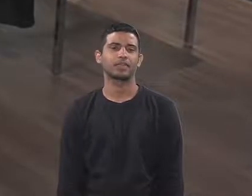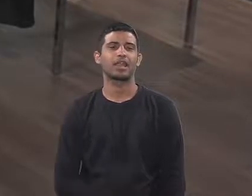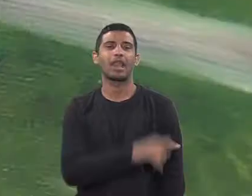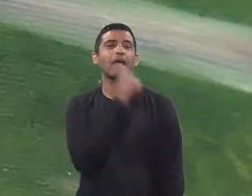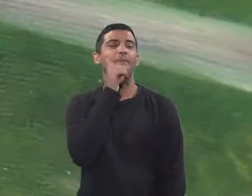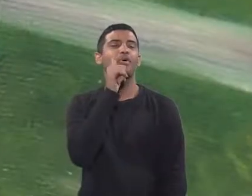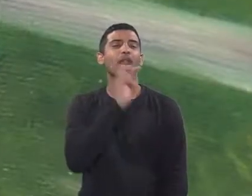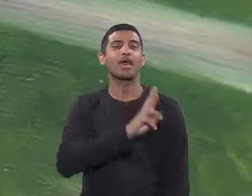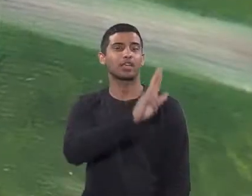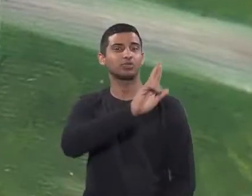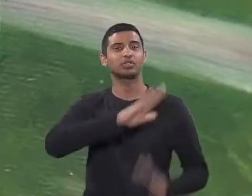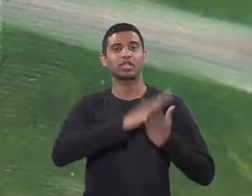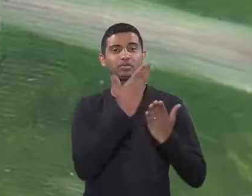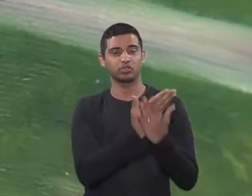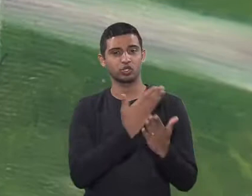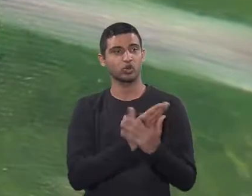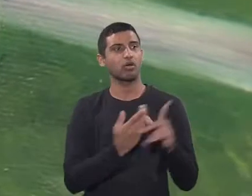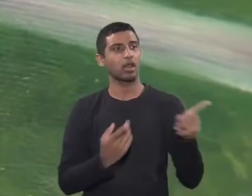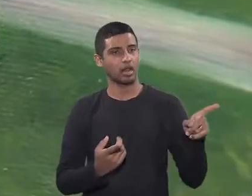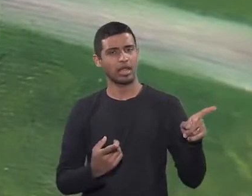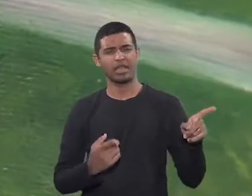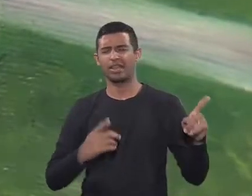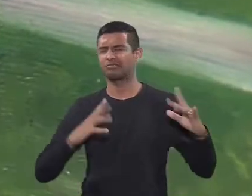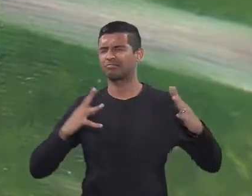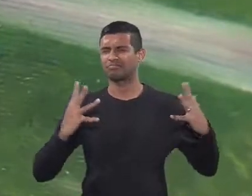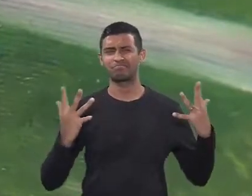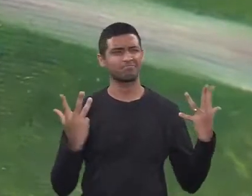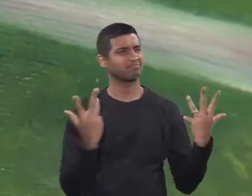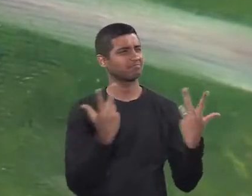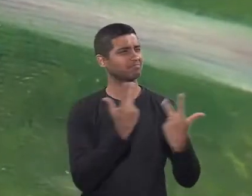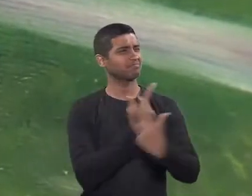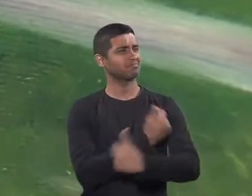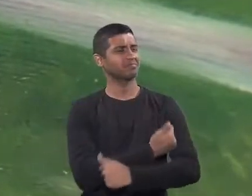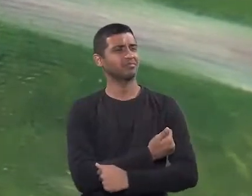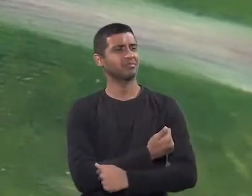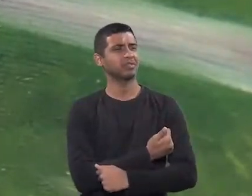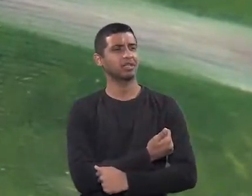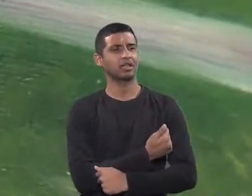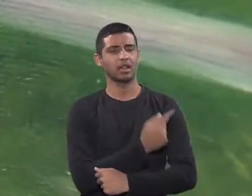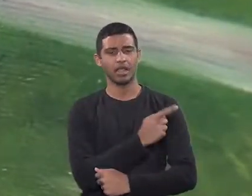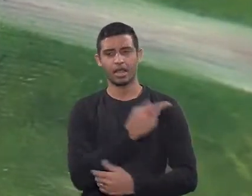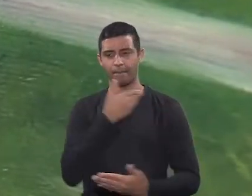da escola até, ela era uma pessoa excelente. Ela havia